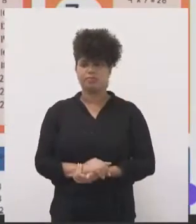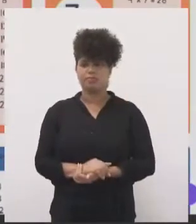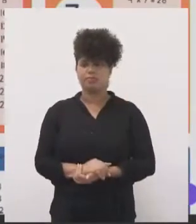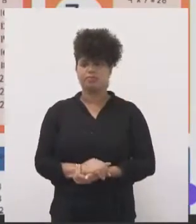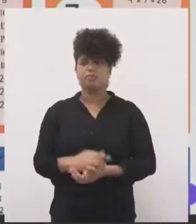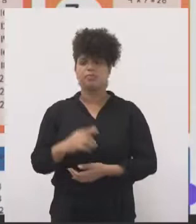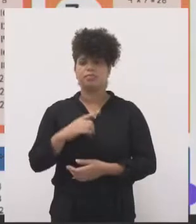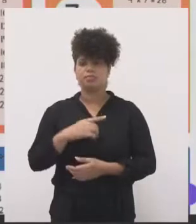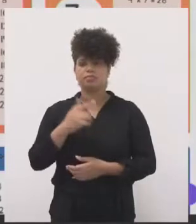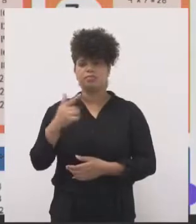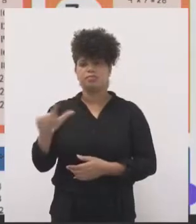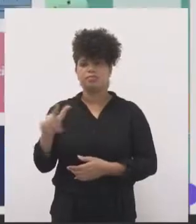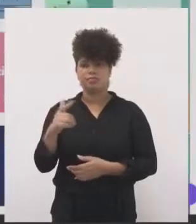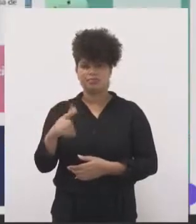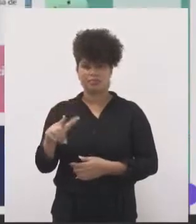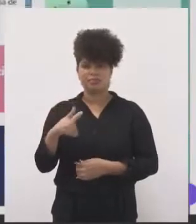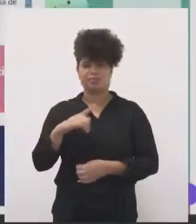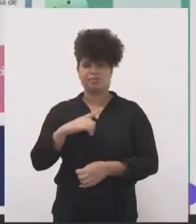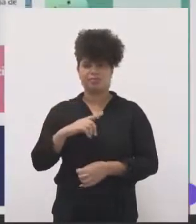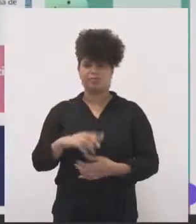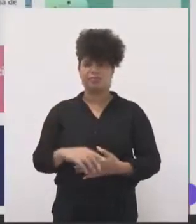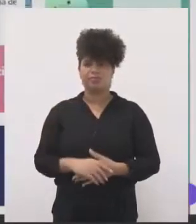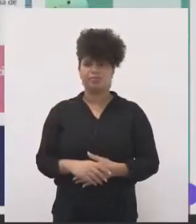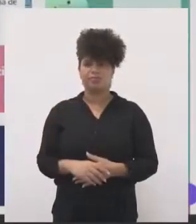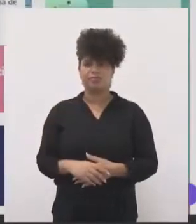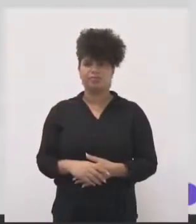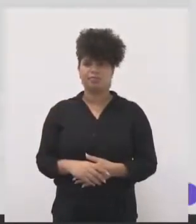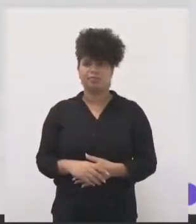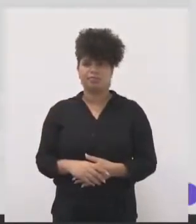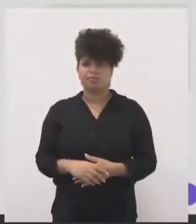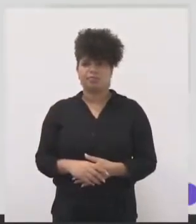aparece mais algumas aqui.